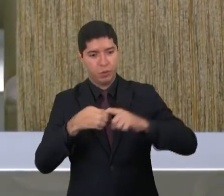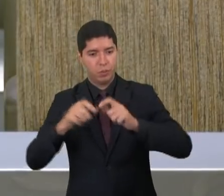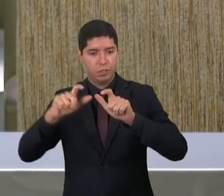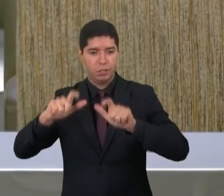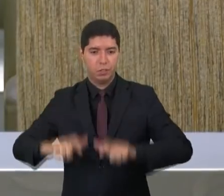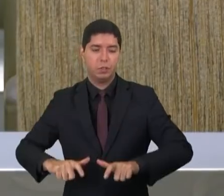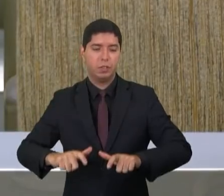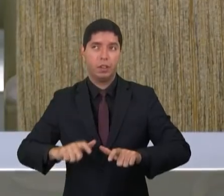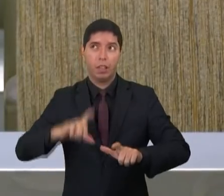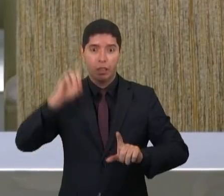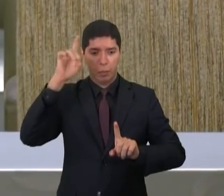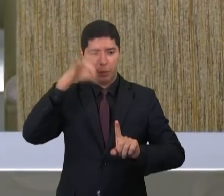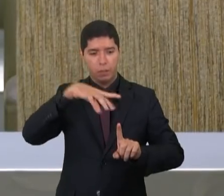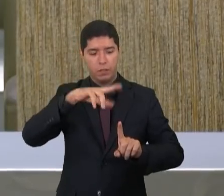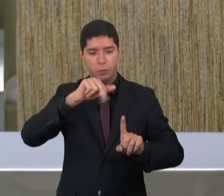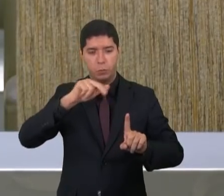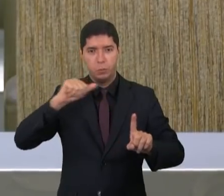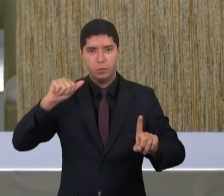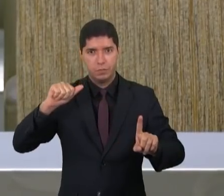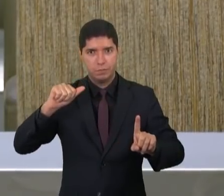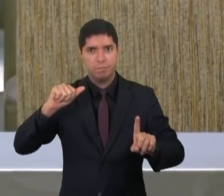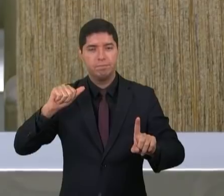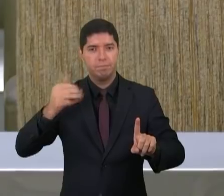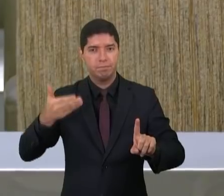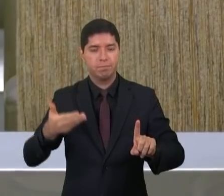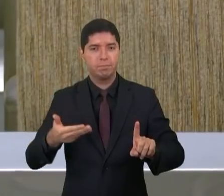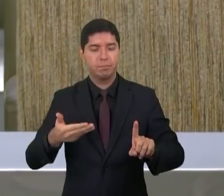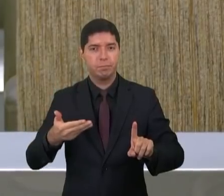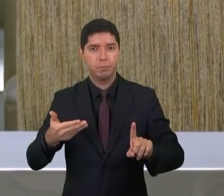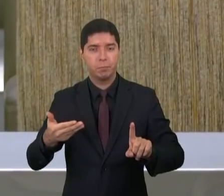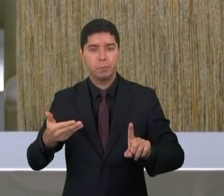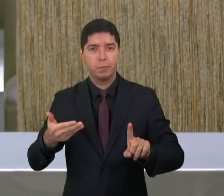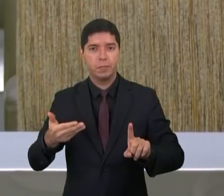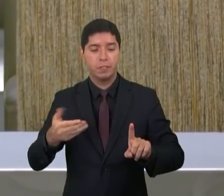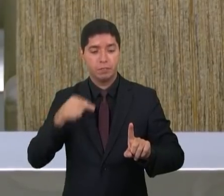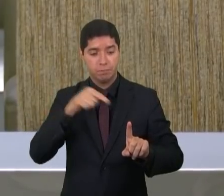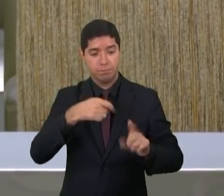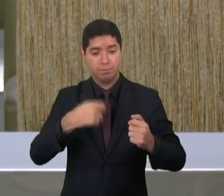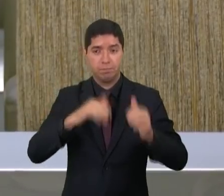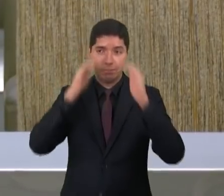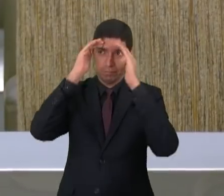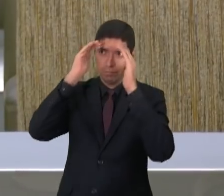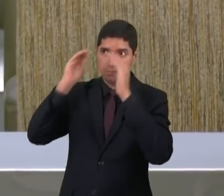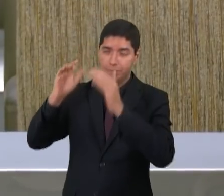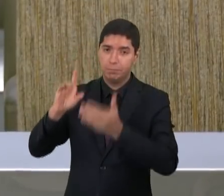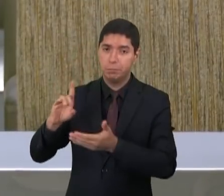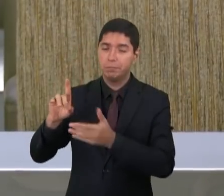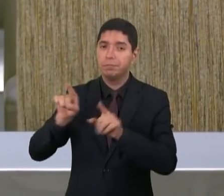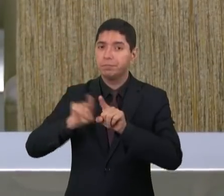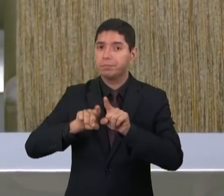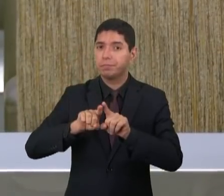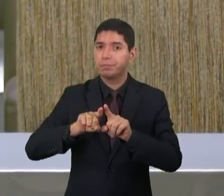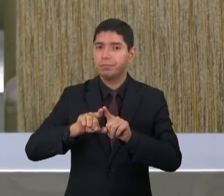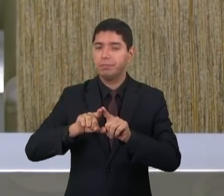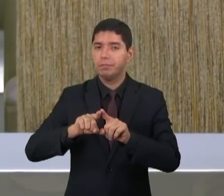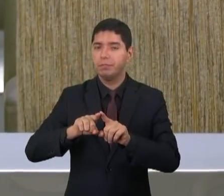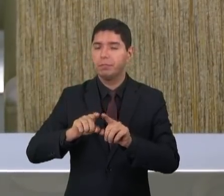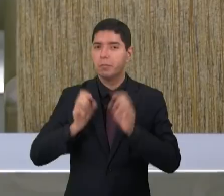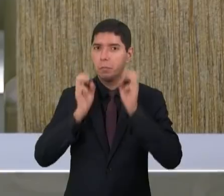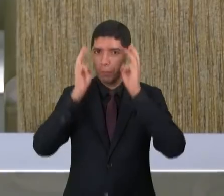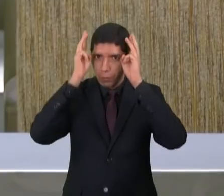deixarei até que te haja feito o que tenho te dito. Também a Moisés, no capítulo 33 de